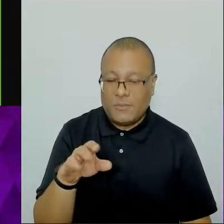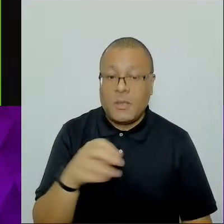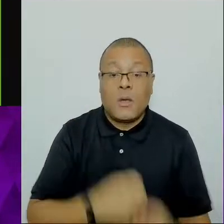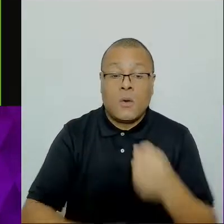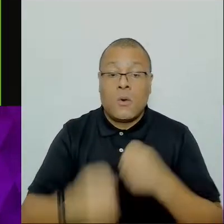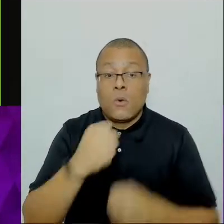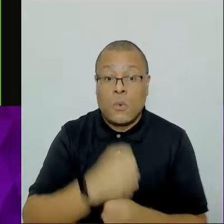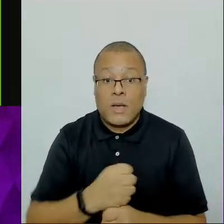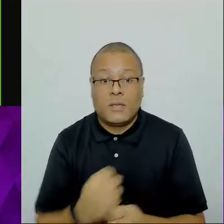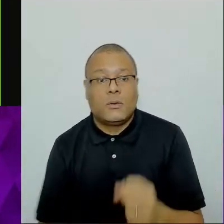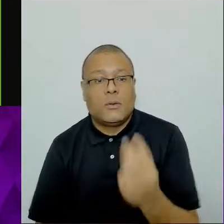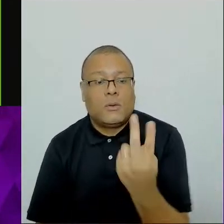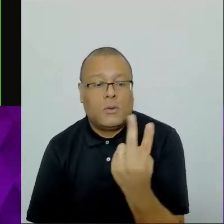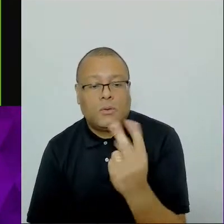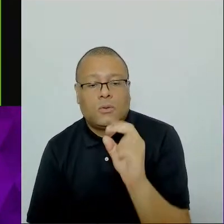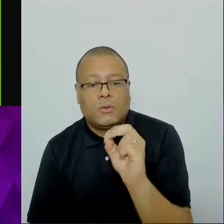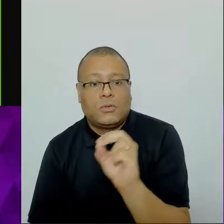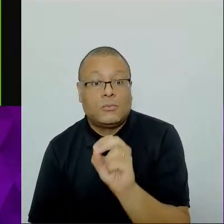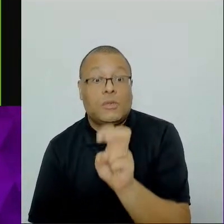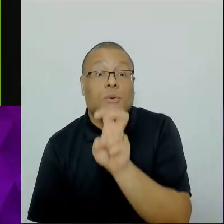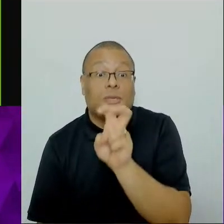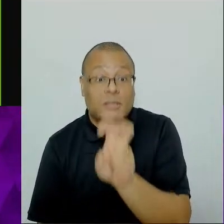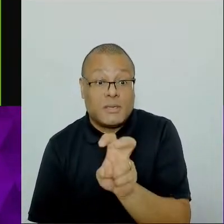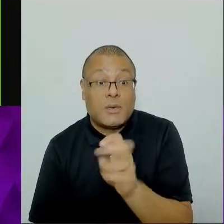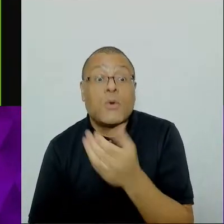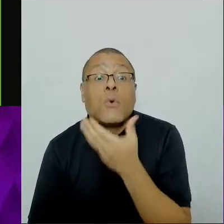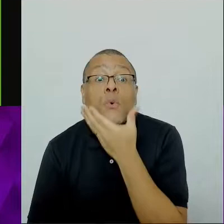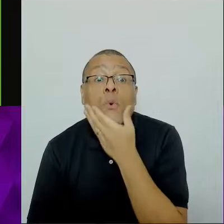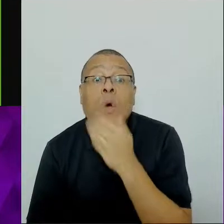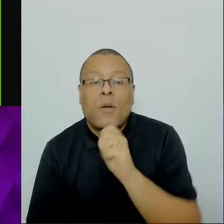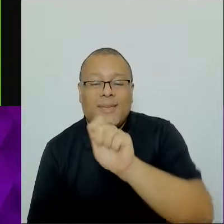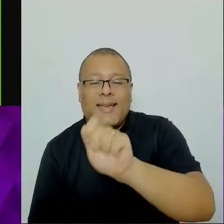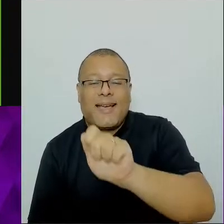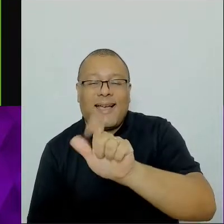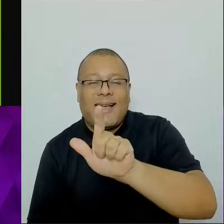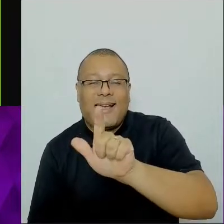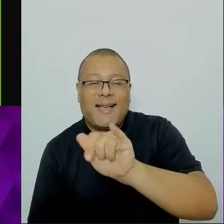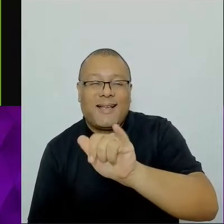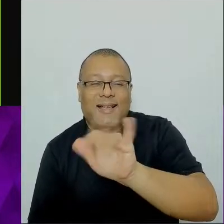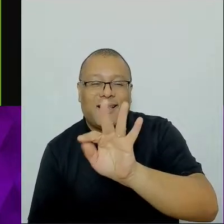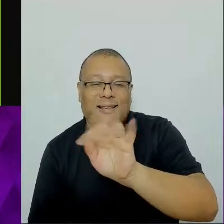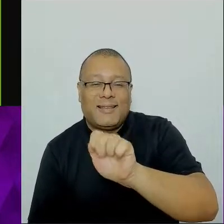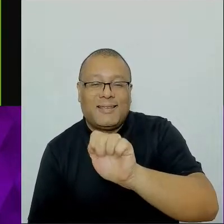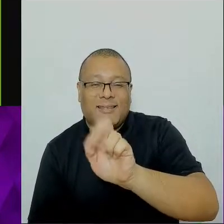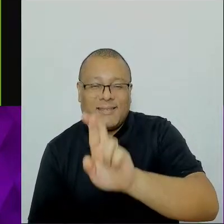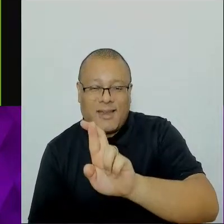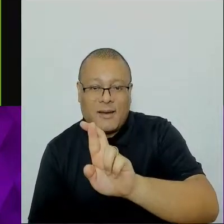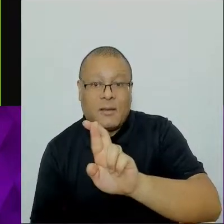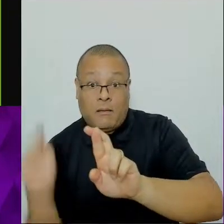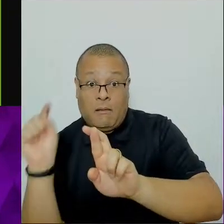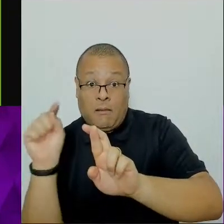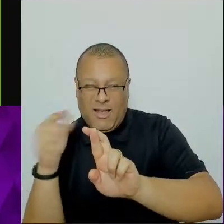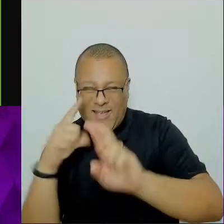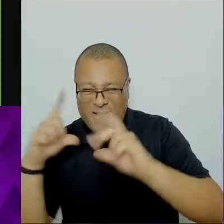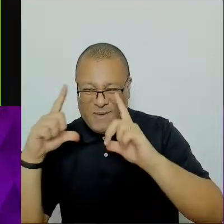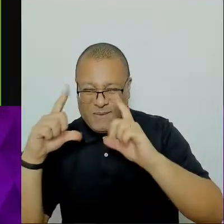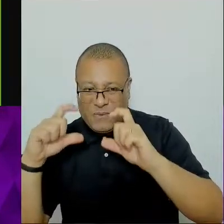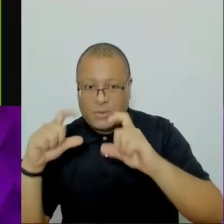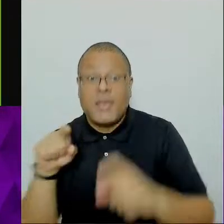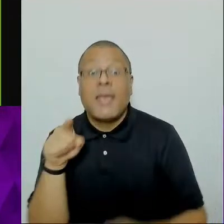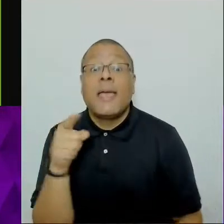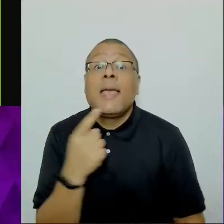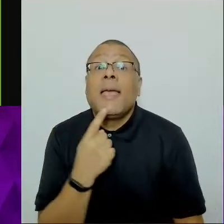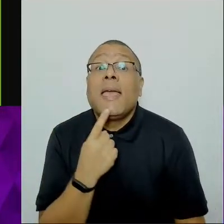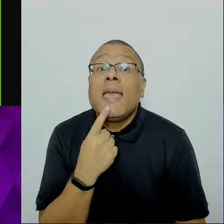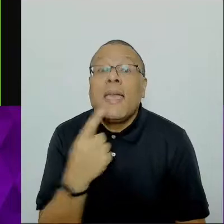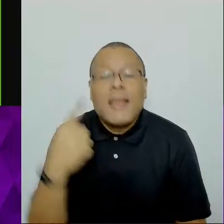2005, quando o Alistair Cockburn ele publicou uma ideia de uma arquitetura chamada Ports and